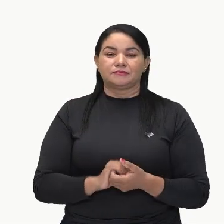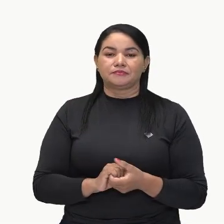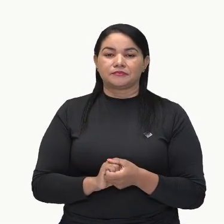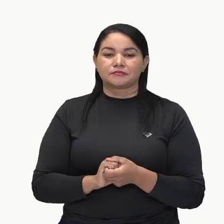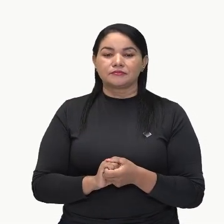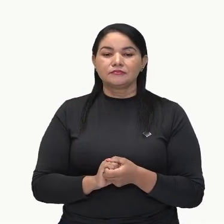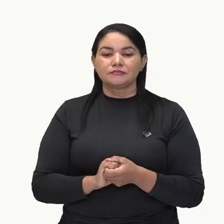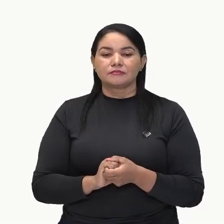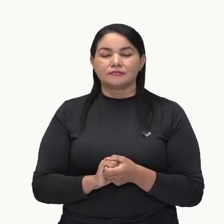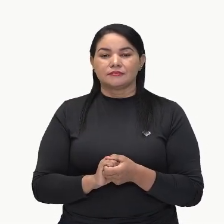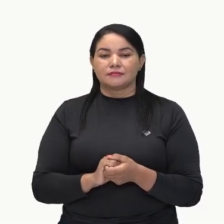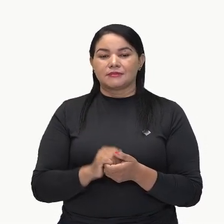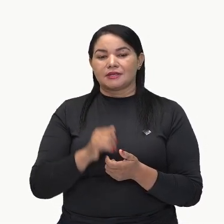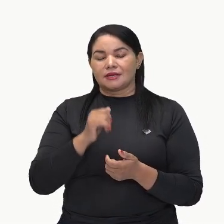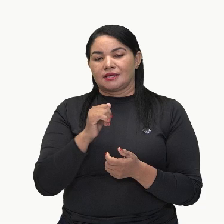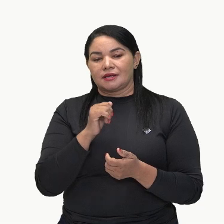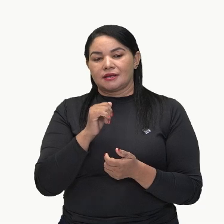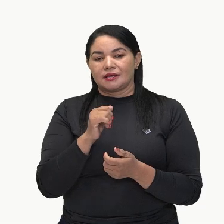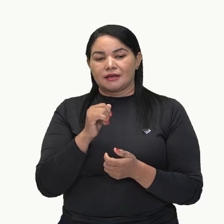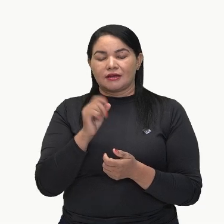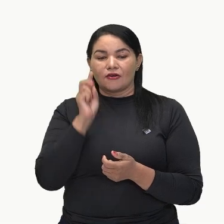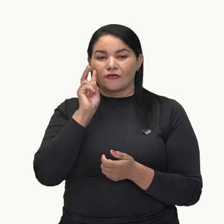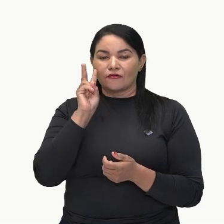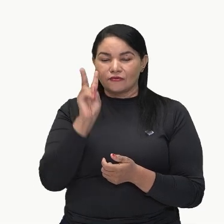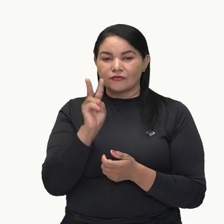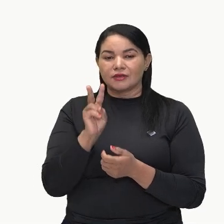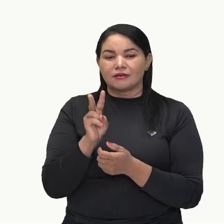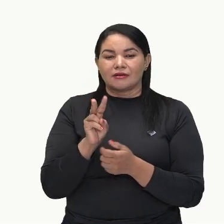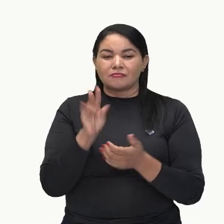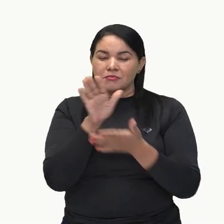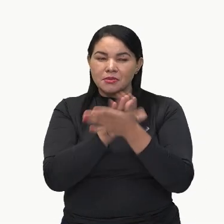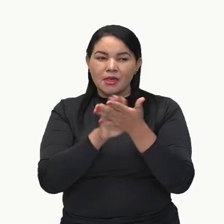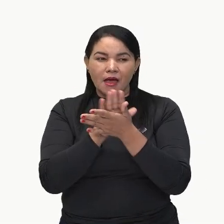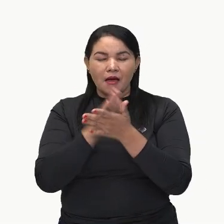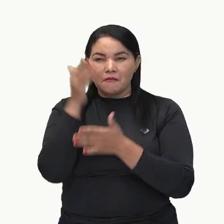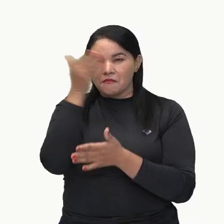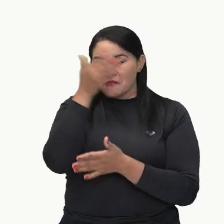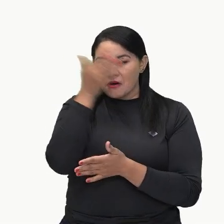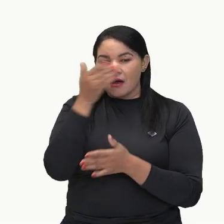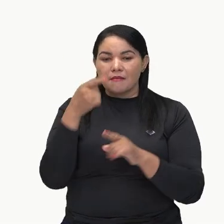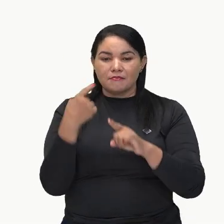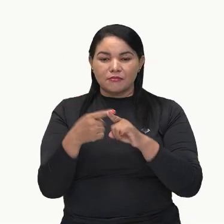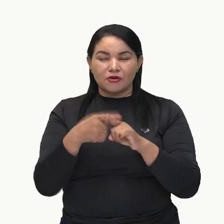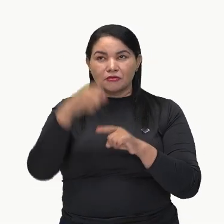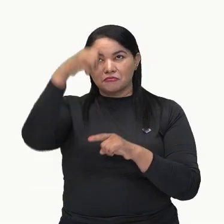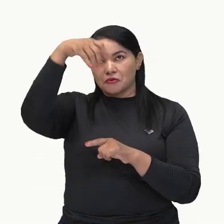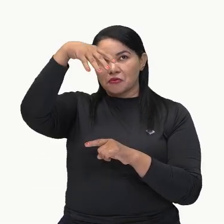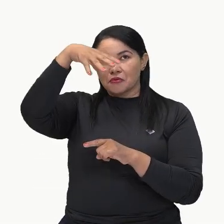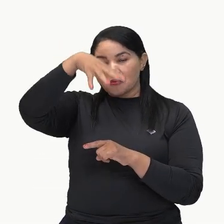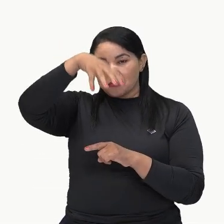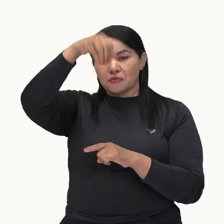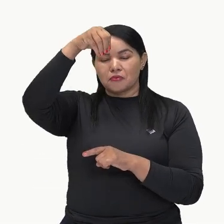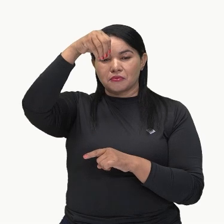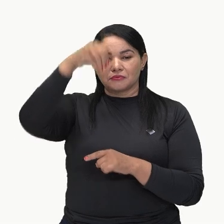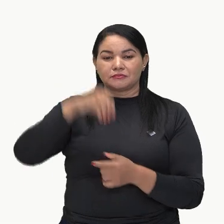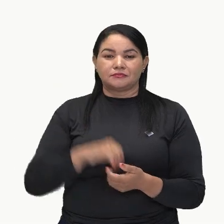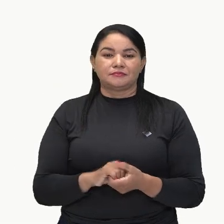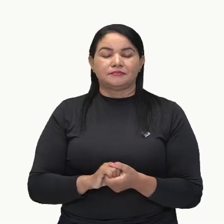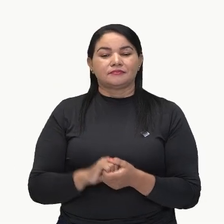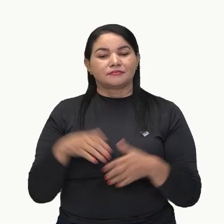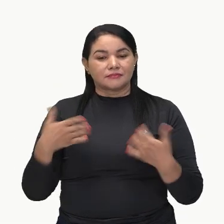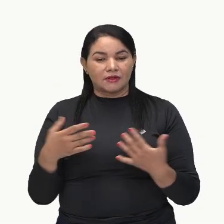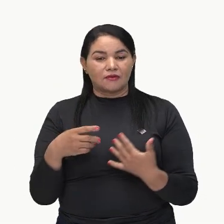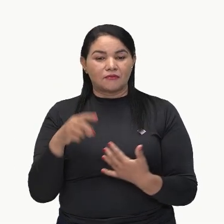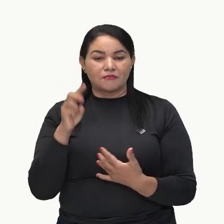Não vi nada, pois as luzes estavam apagadas. Ora, na primeira oração, não vi nada. Nota,